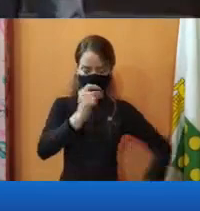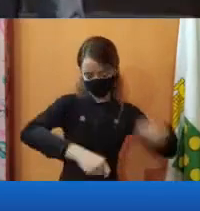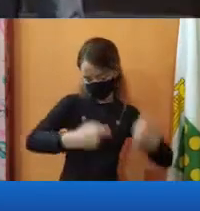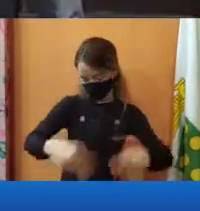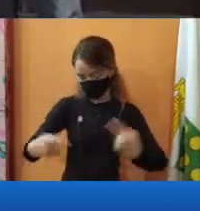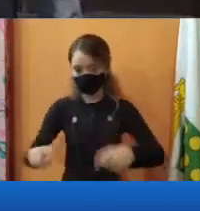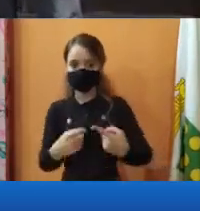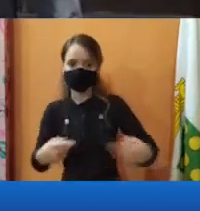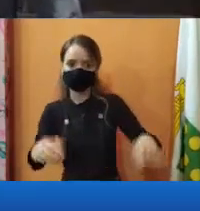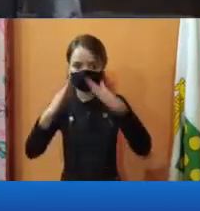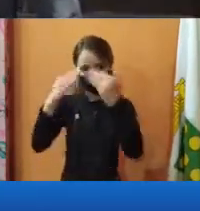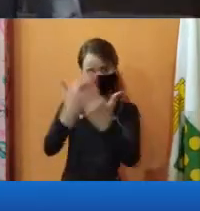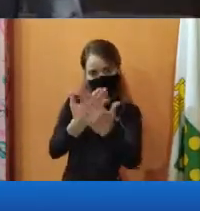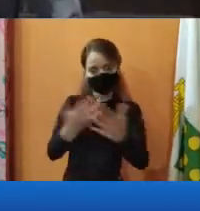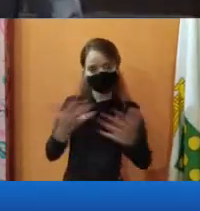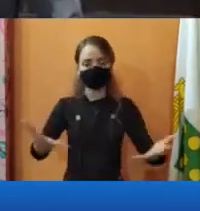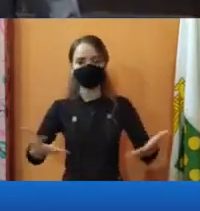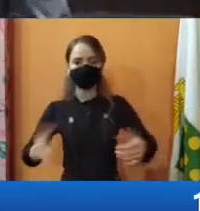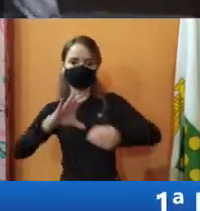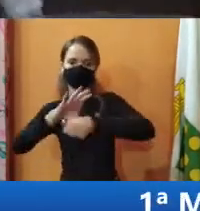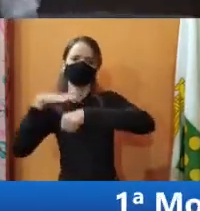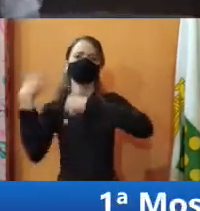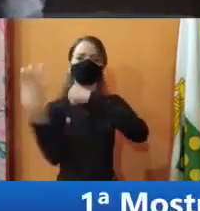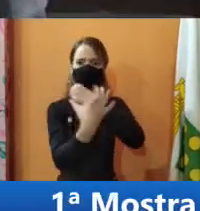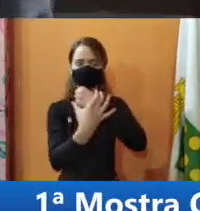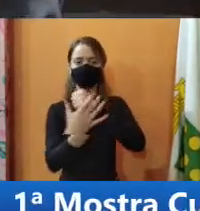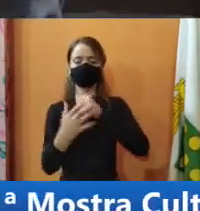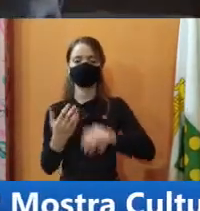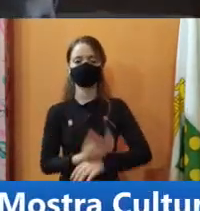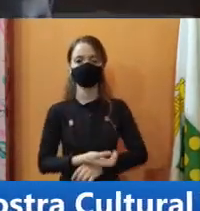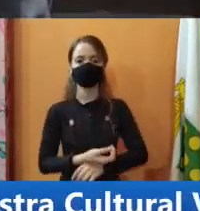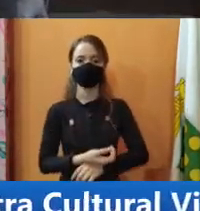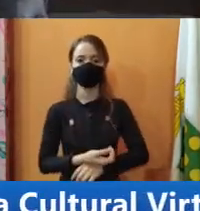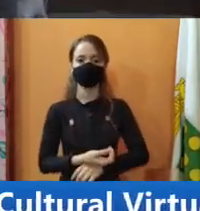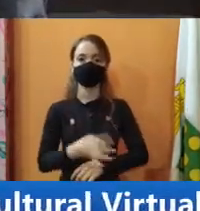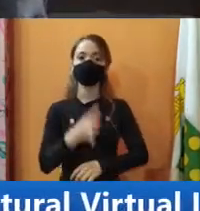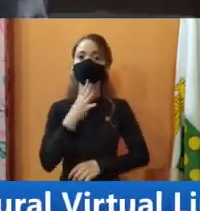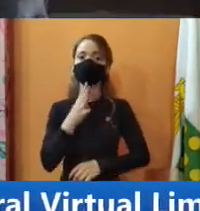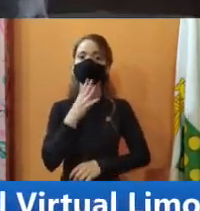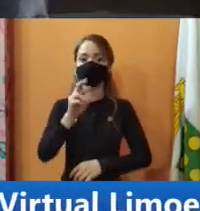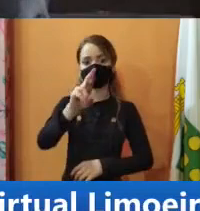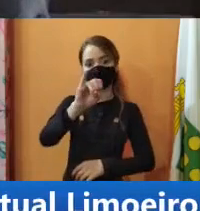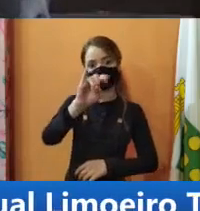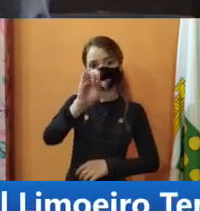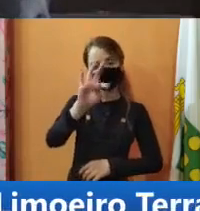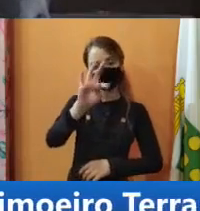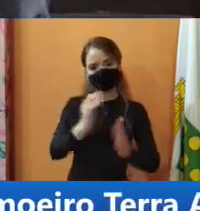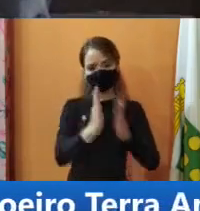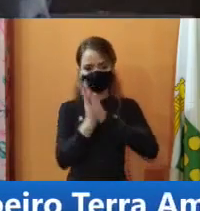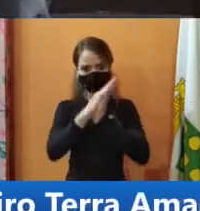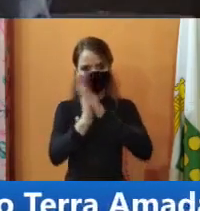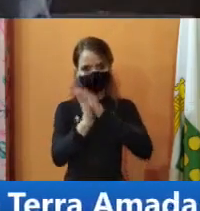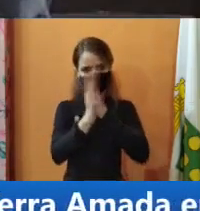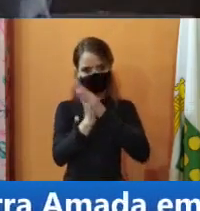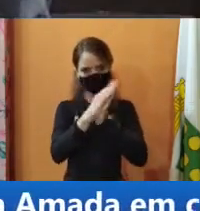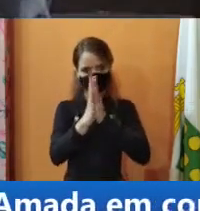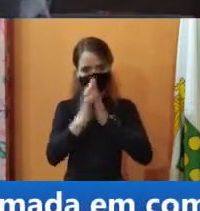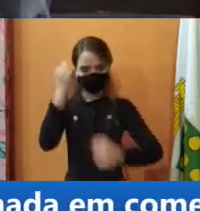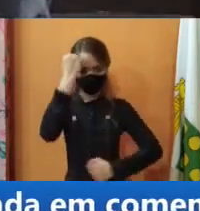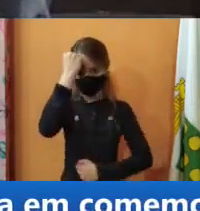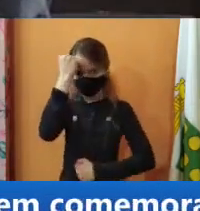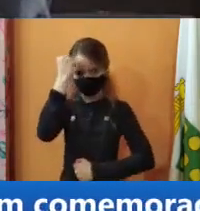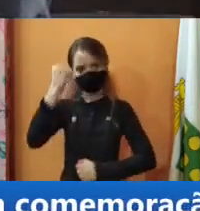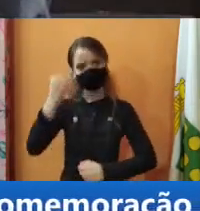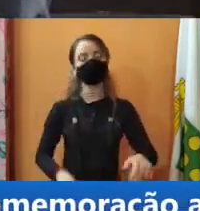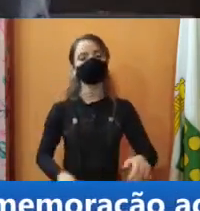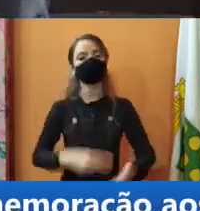aqui. E agora, com essa pandemia, eu conheci Rita, que é a minha boneca. E, graças a Deus, eu estou me virando com ela por aí